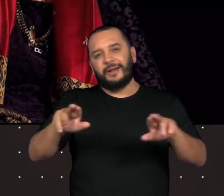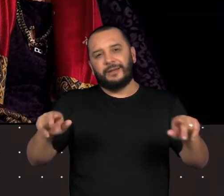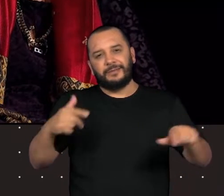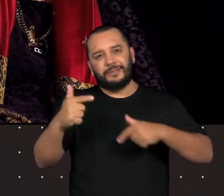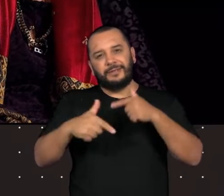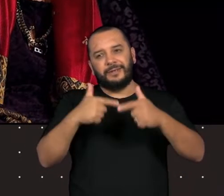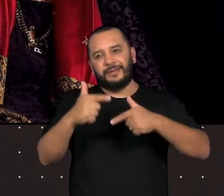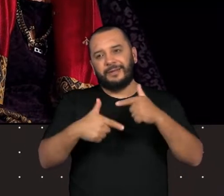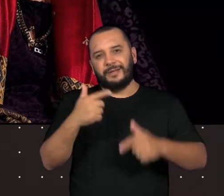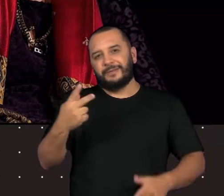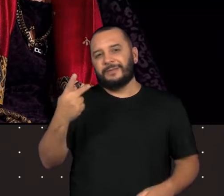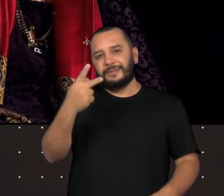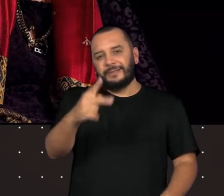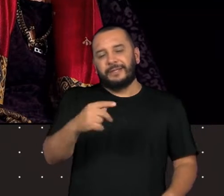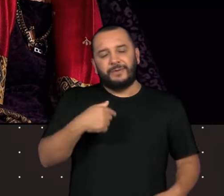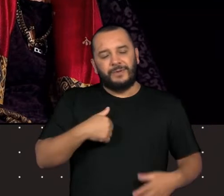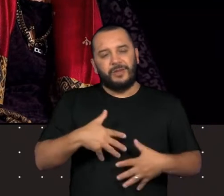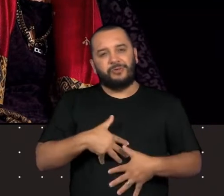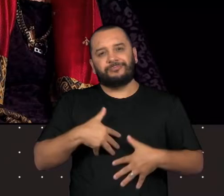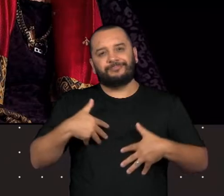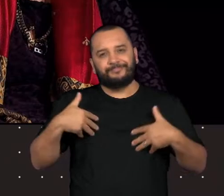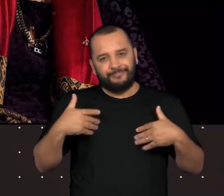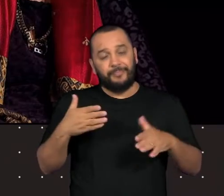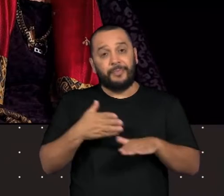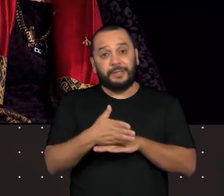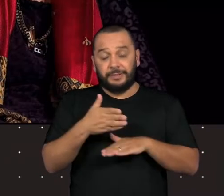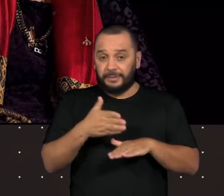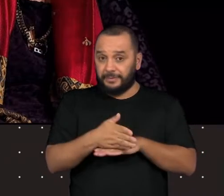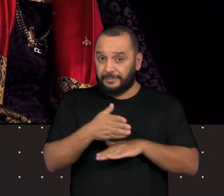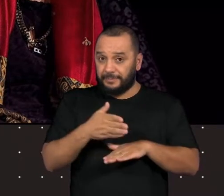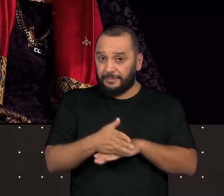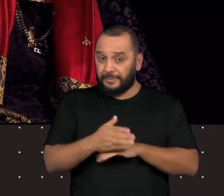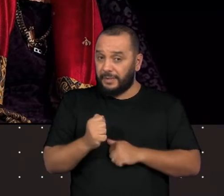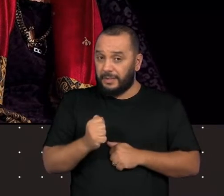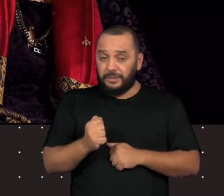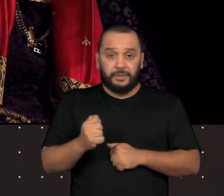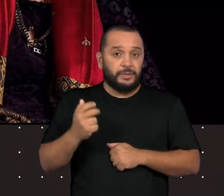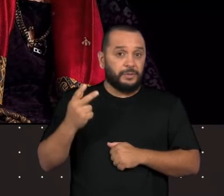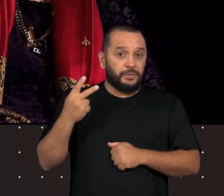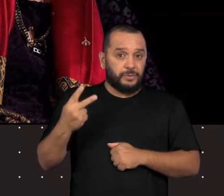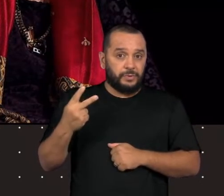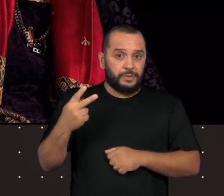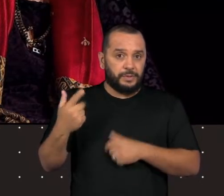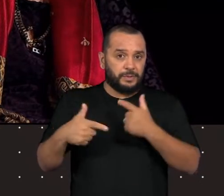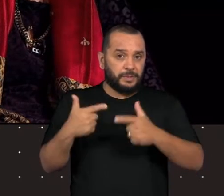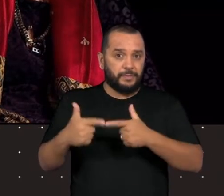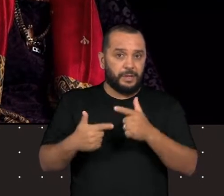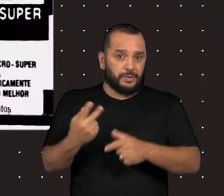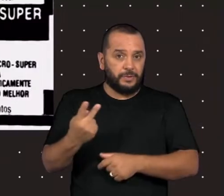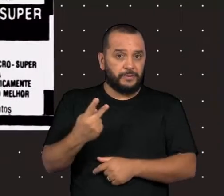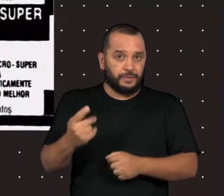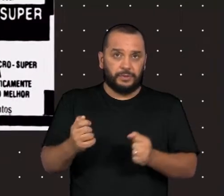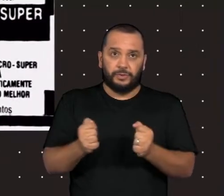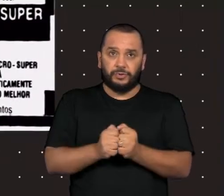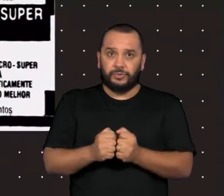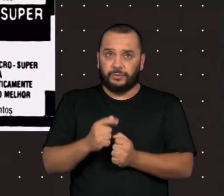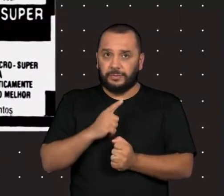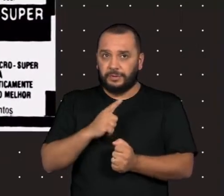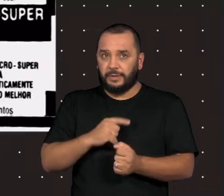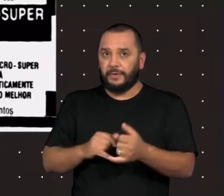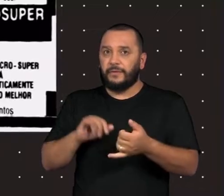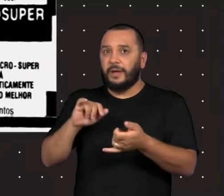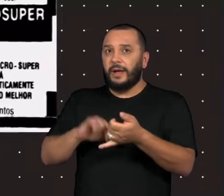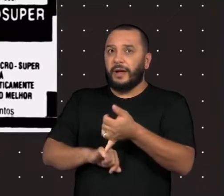de participar de dois trabalhos, pelo menos nós fizemos juntos, né? O Amante de